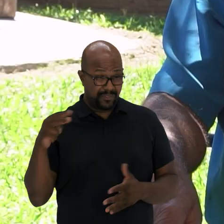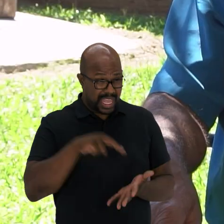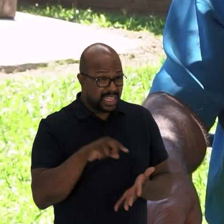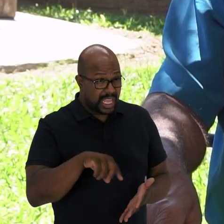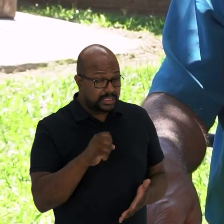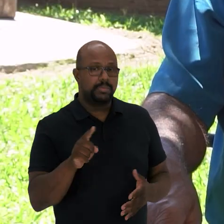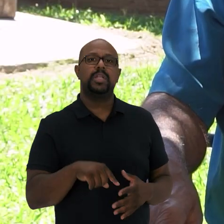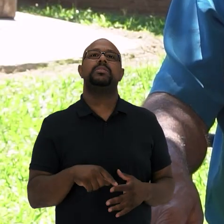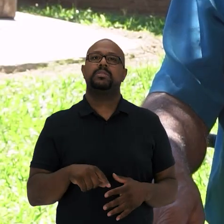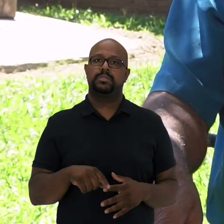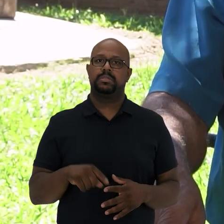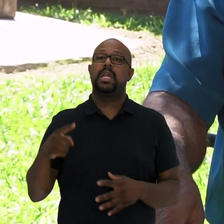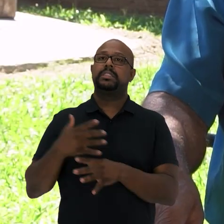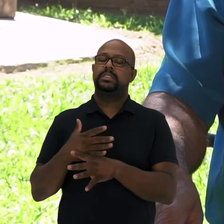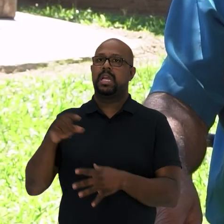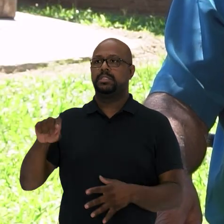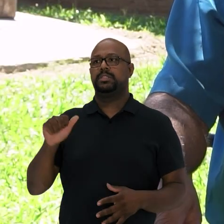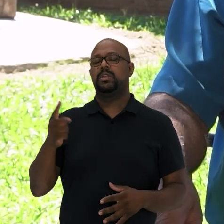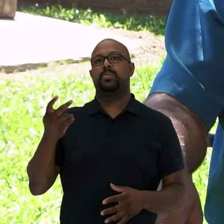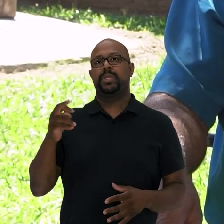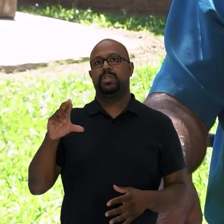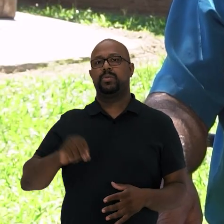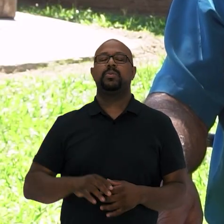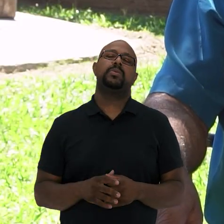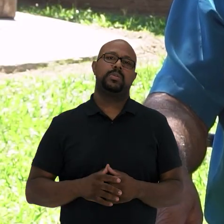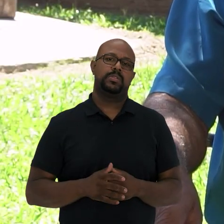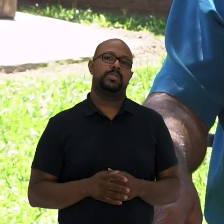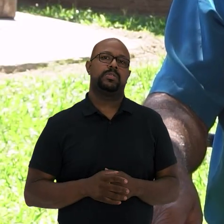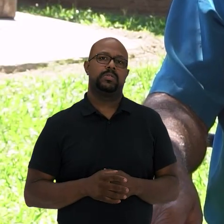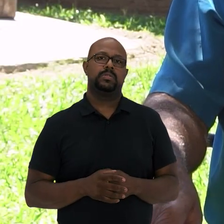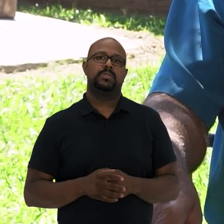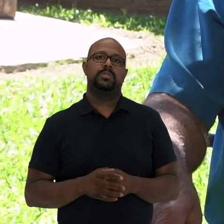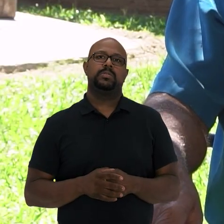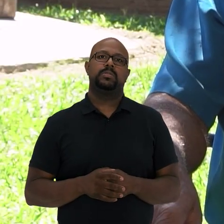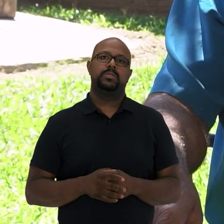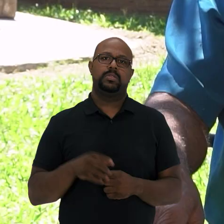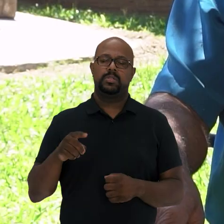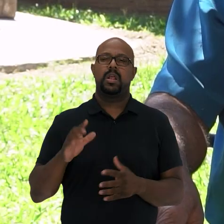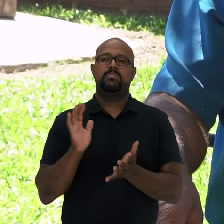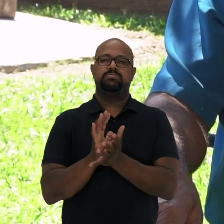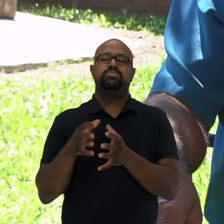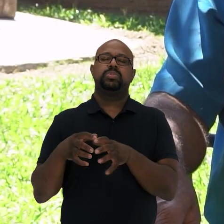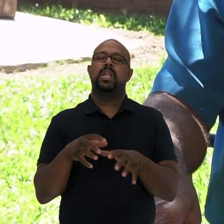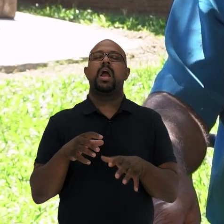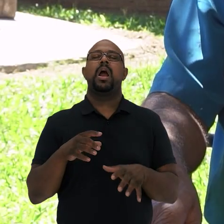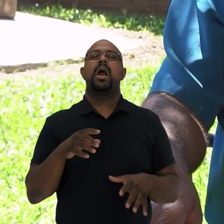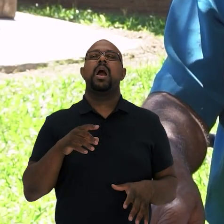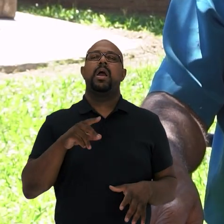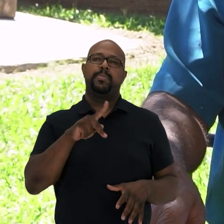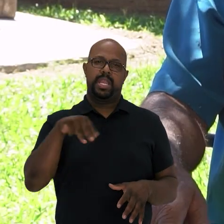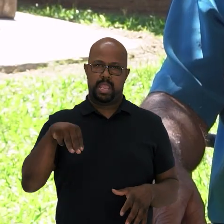Veio até aqui, em São Pedro? Não, sim, veio na cidade de São Pedro. Sim. É. O destacamento da Polícia Militar